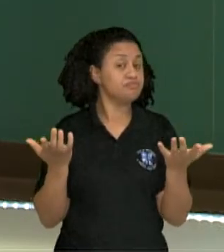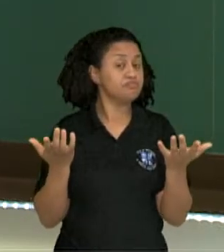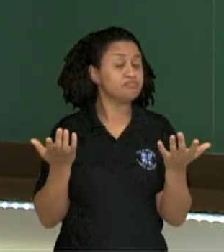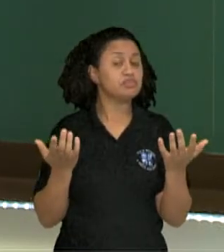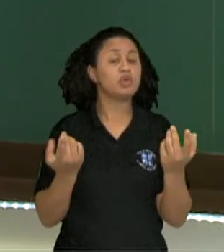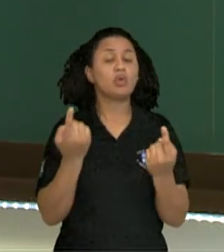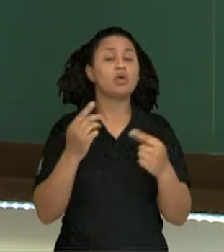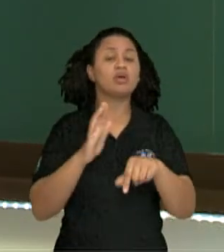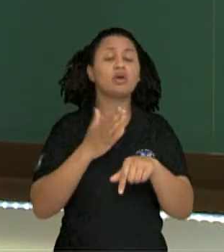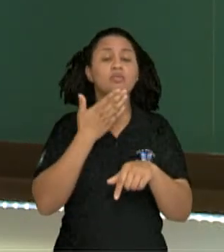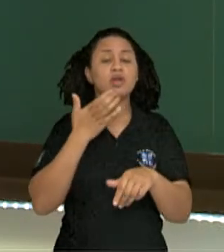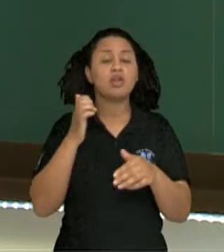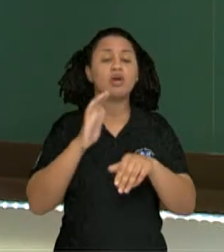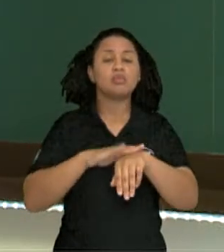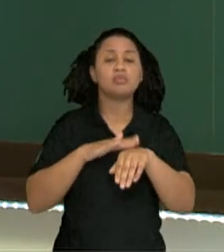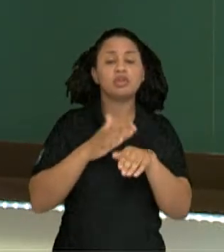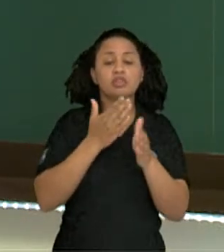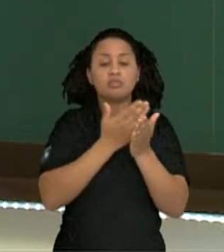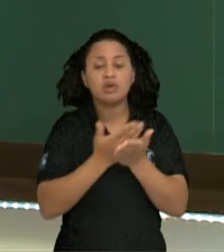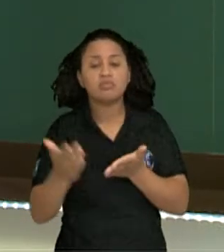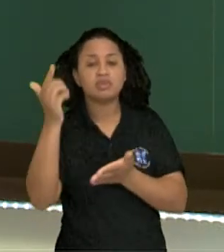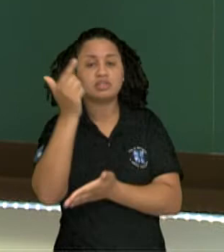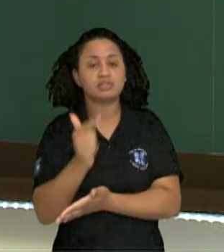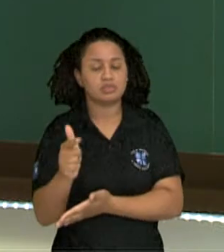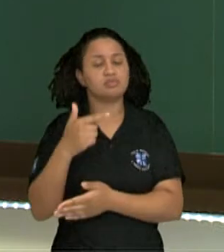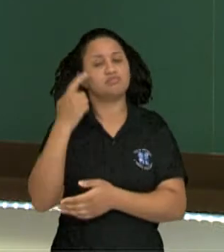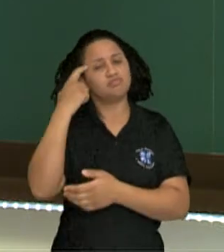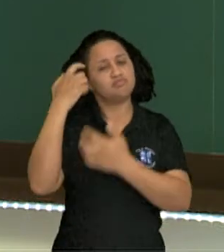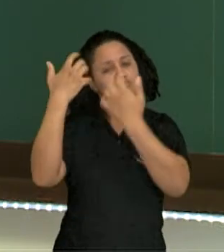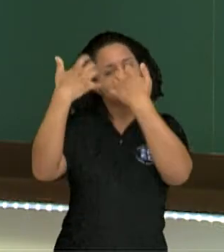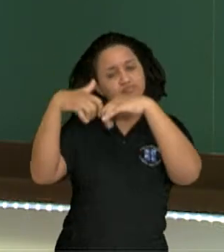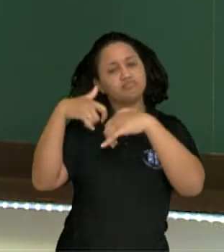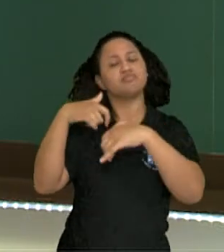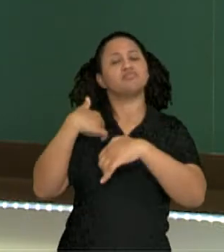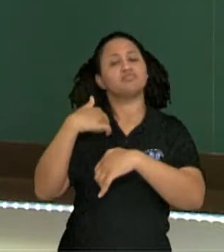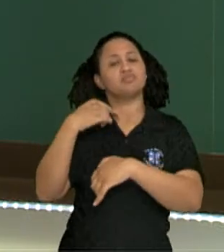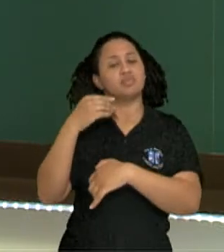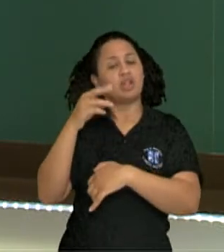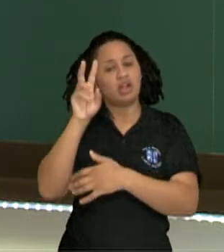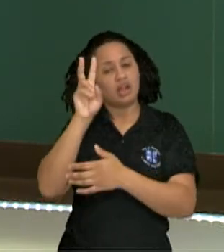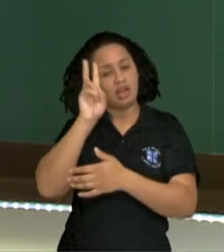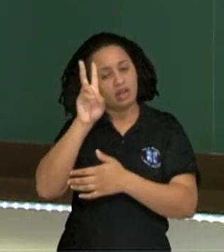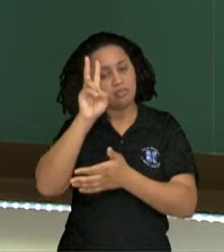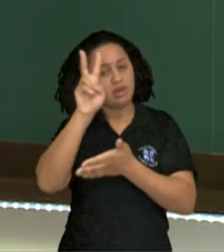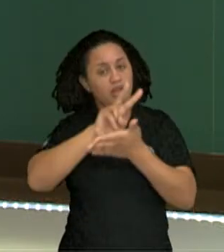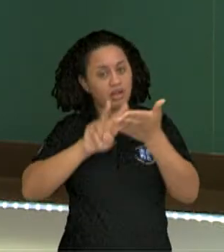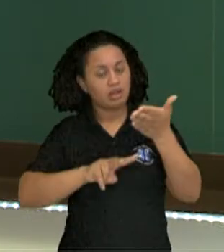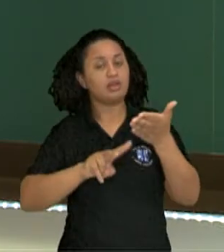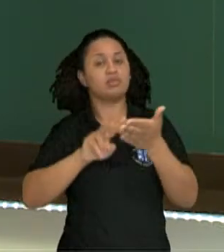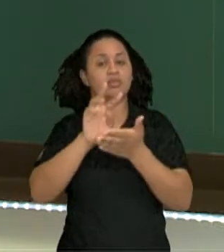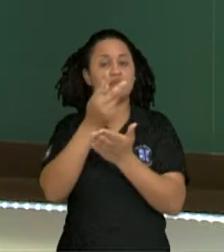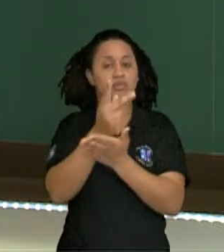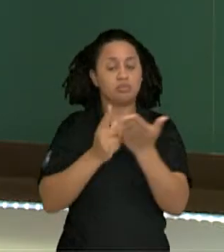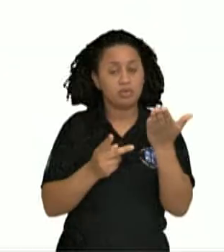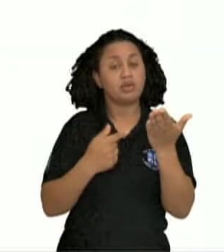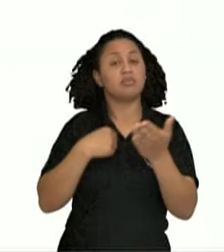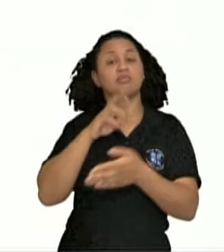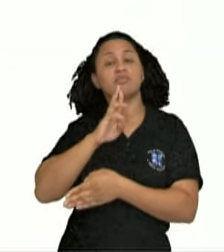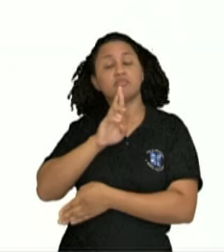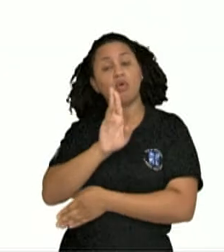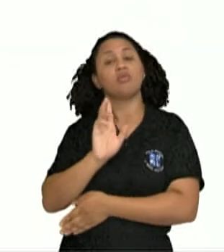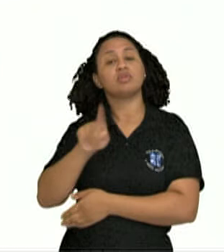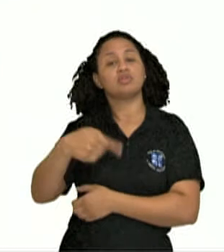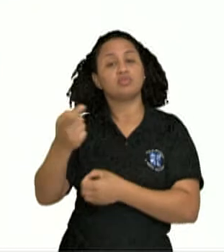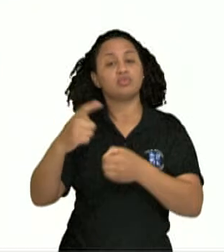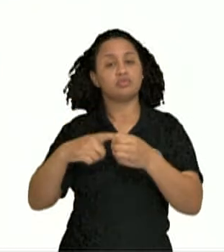qual que é o melhor momento para recomeçar? Pense aí, tente lembrar do que você acabou de ler aqui comigo. Responda e a